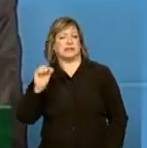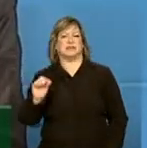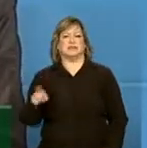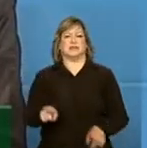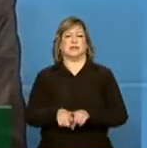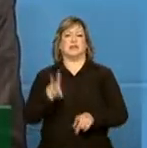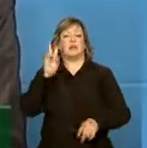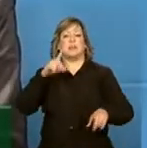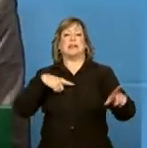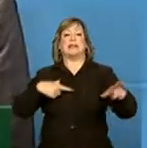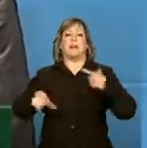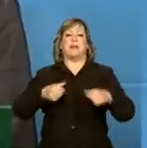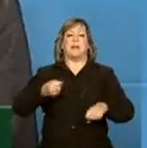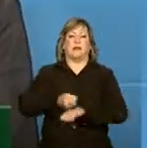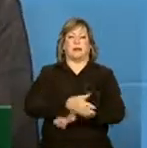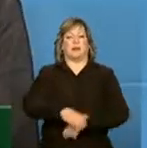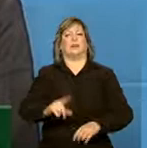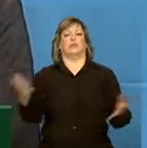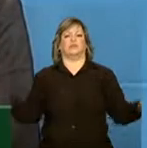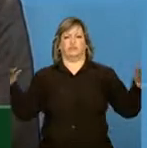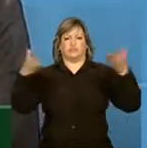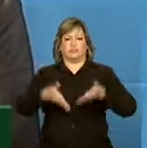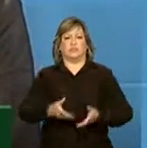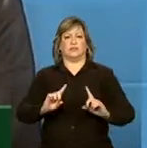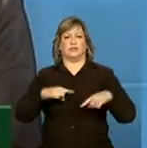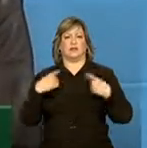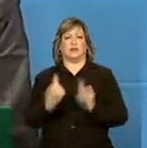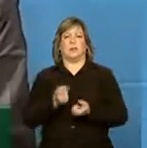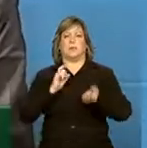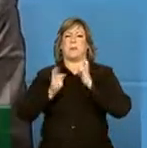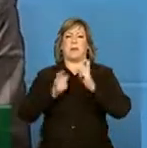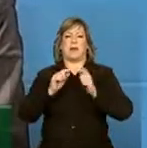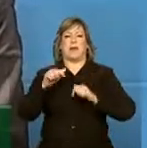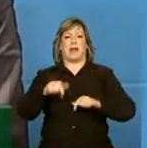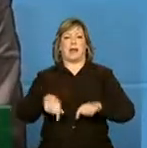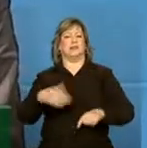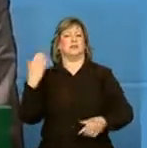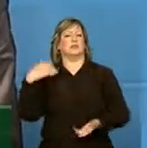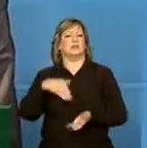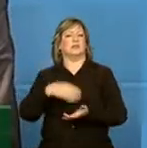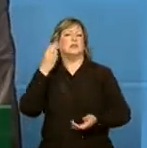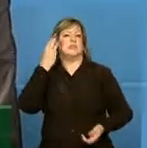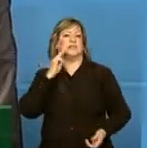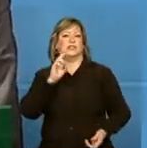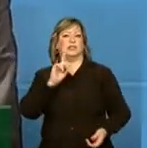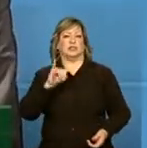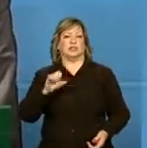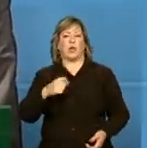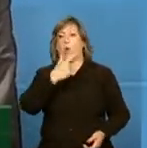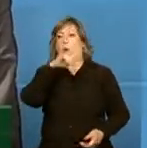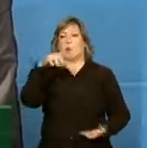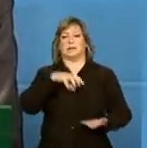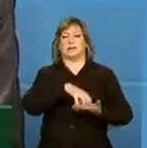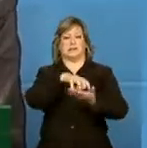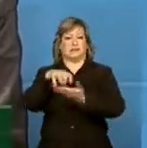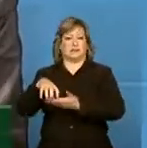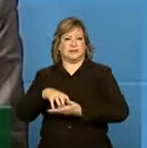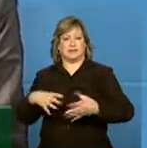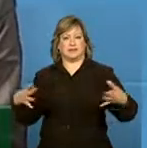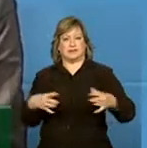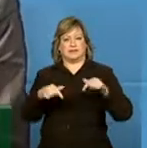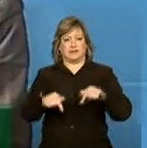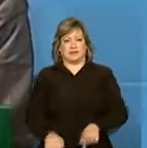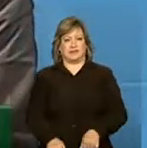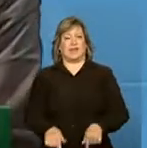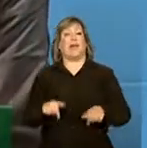sobre o trabalho infantil, eles aqui se reuniram nesta sala nos últimos dias e em outras salas. Então, essa